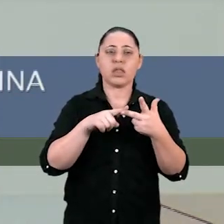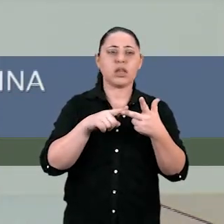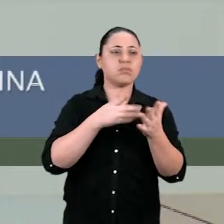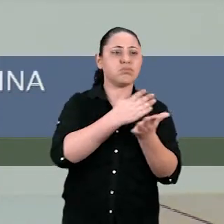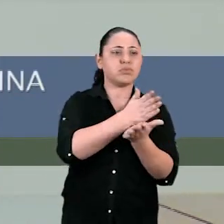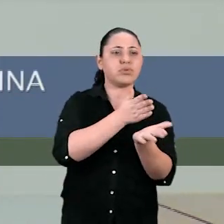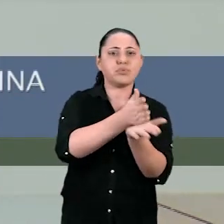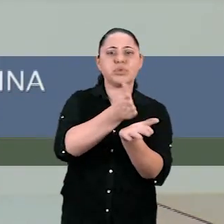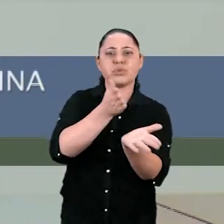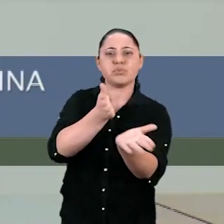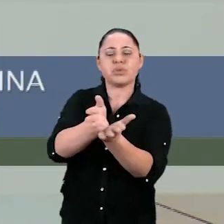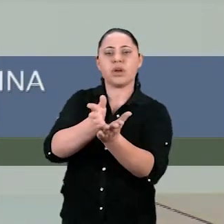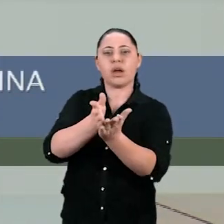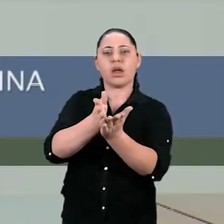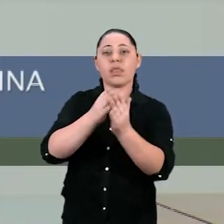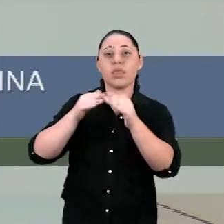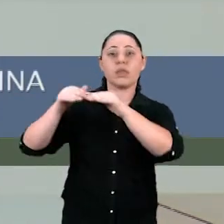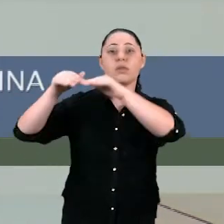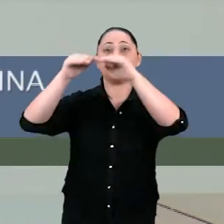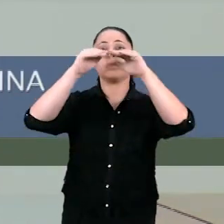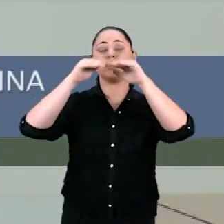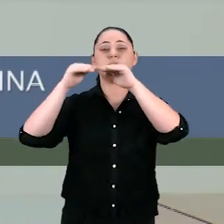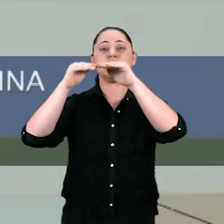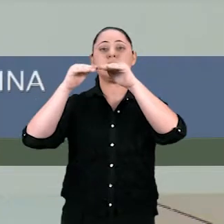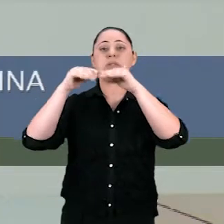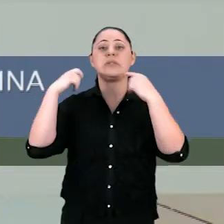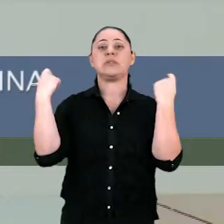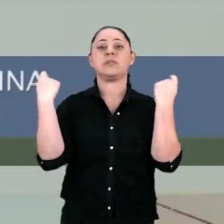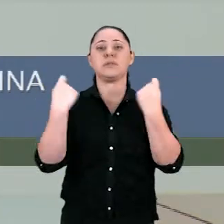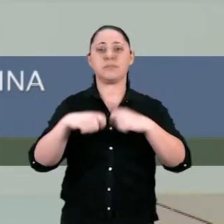áreas da democracia que nós temos que